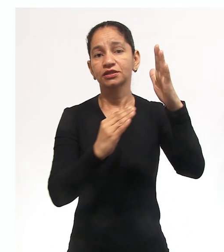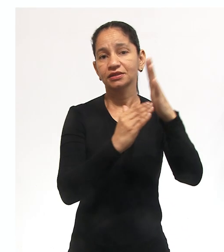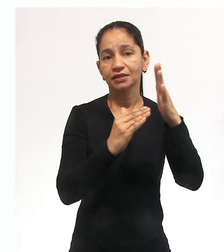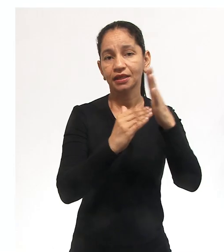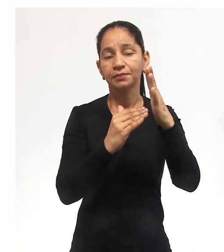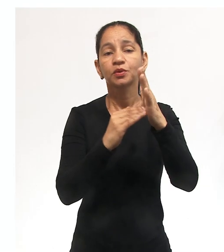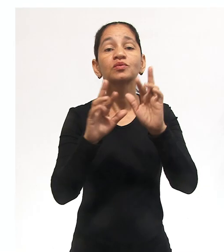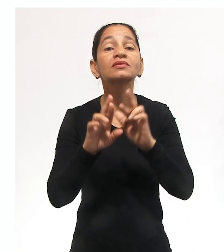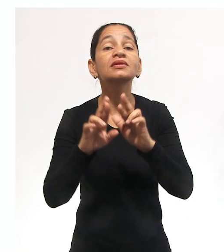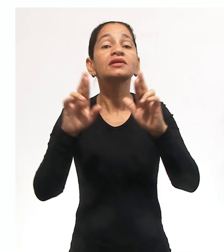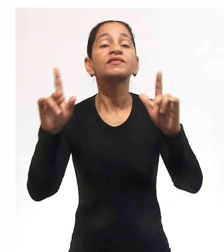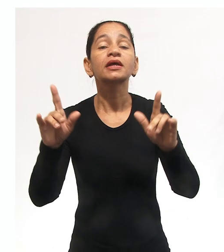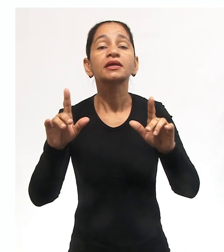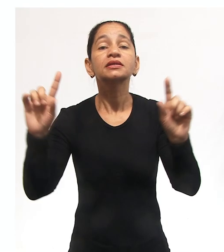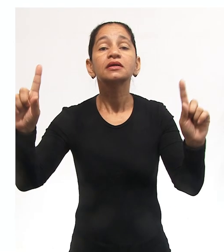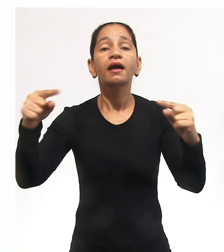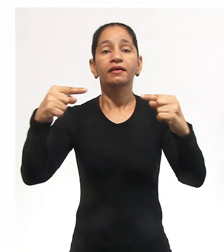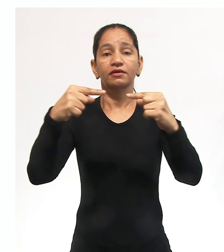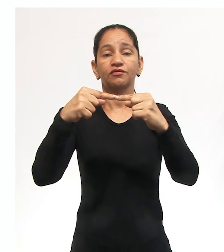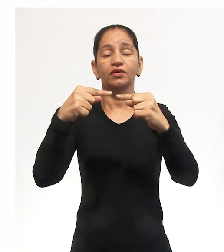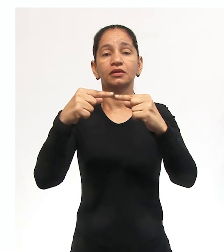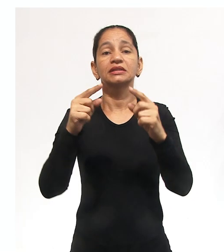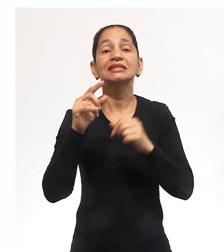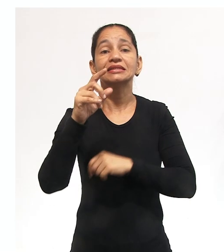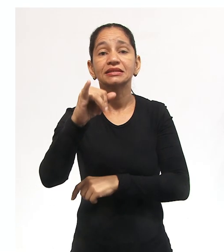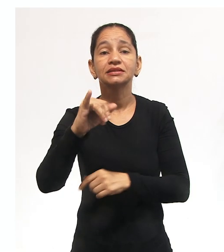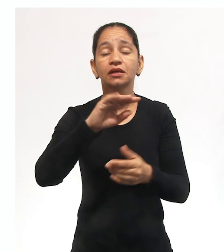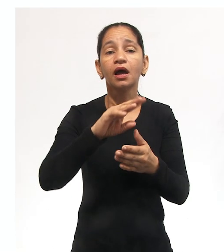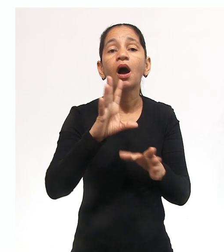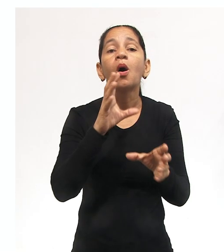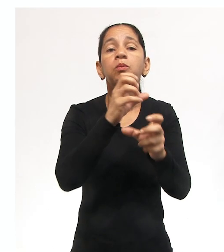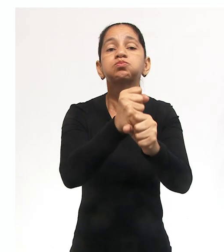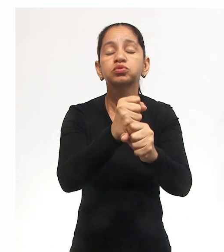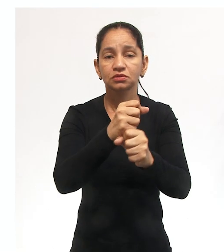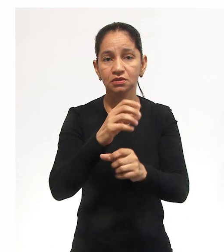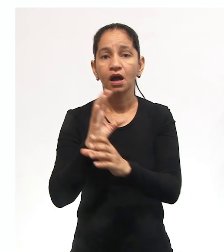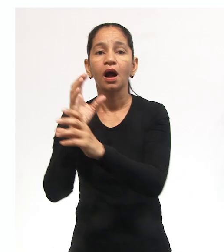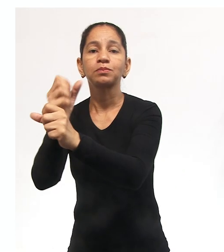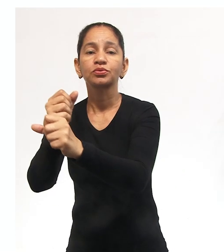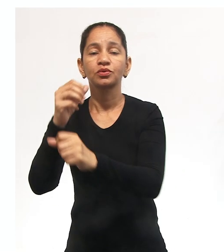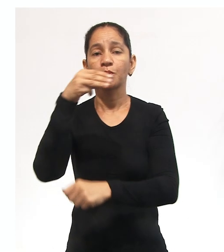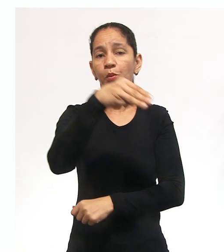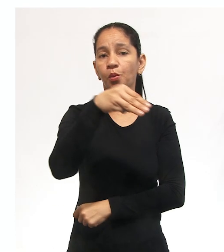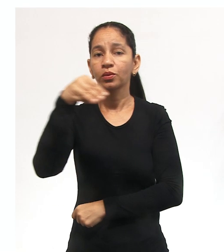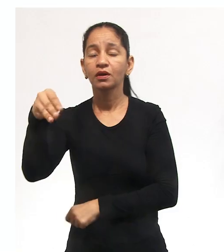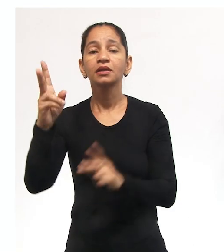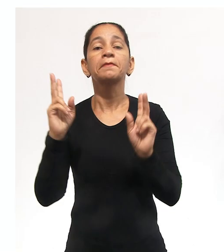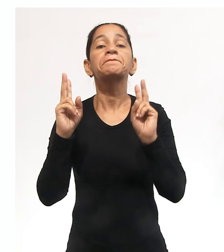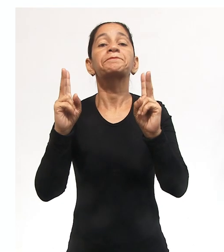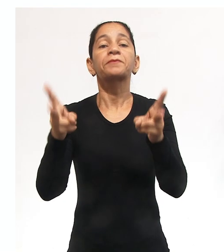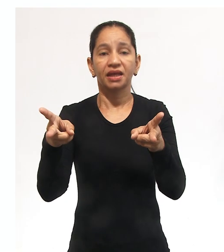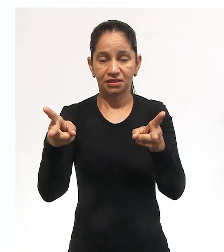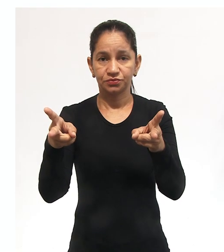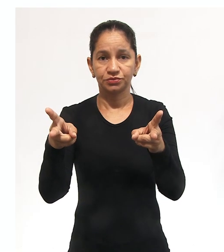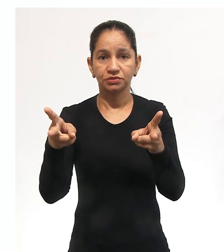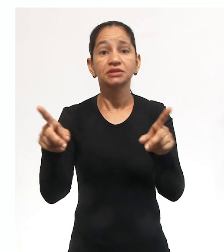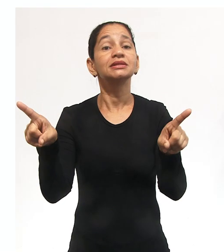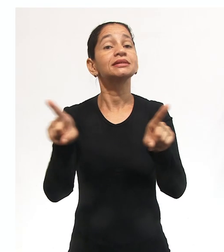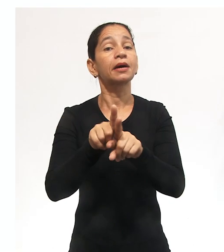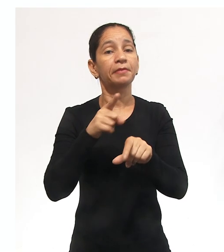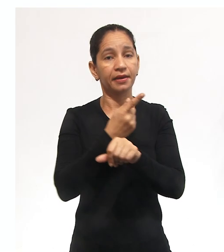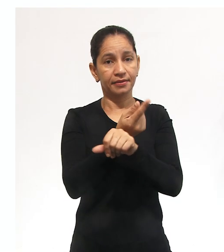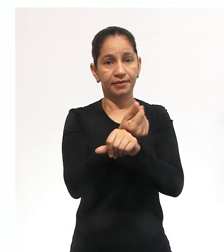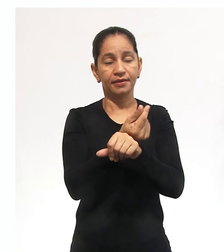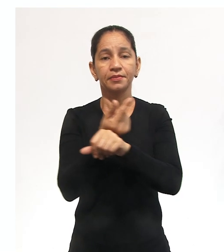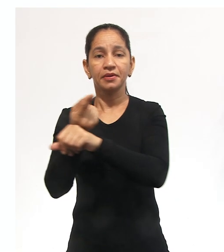são equivalentes quando produzem o mesmo montante no final de determinado tempo, pela aplicação de um mesmo capital